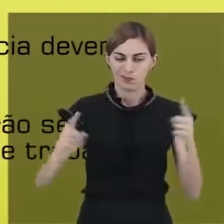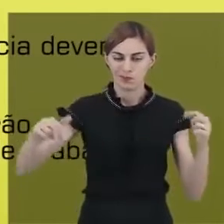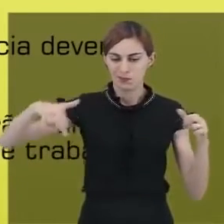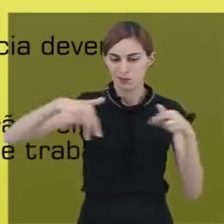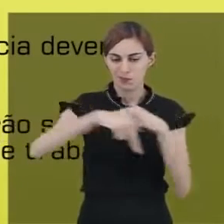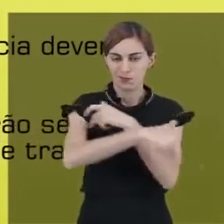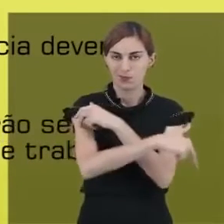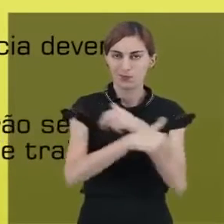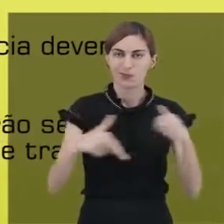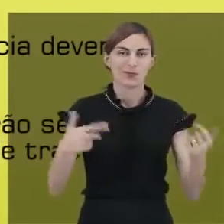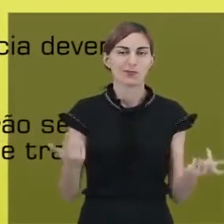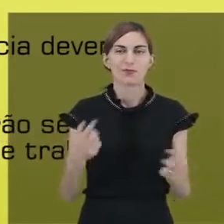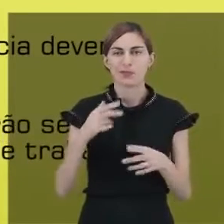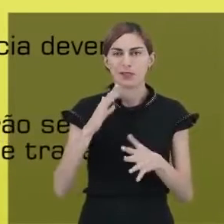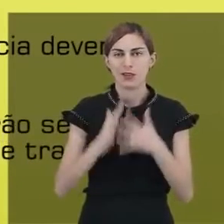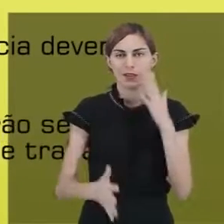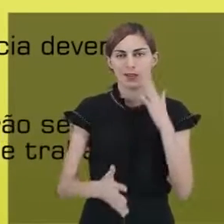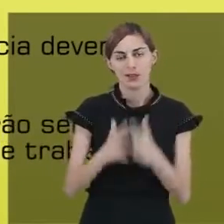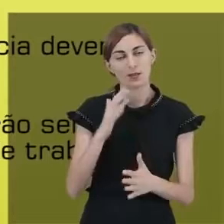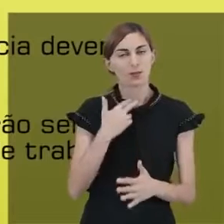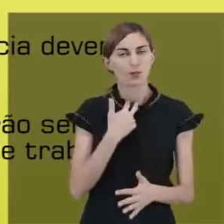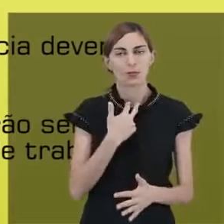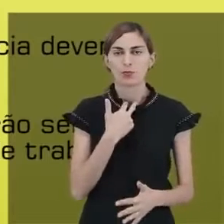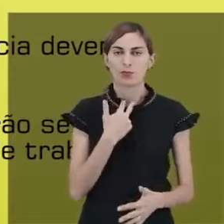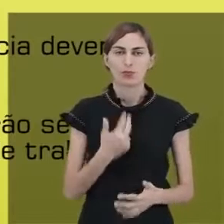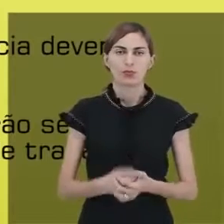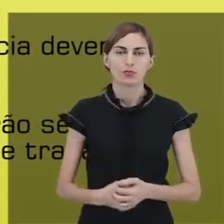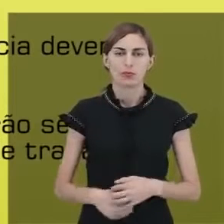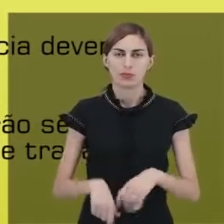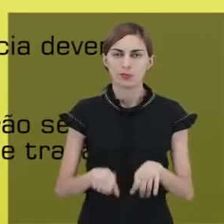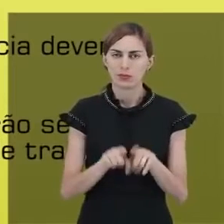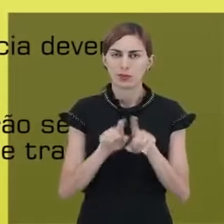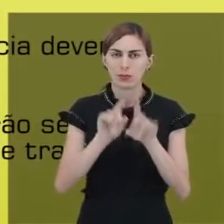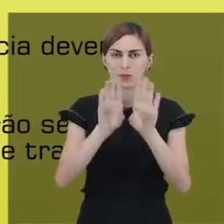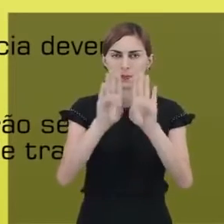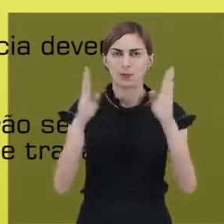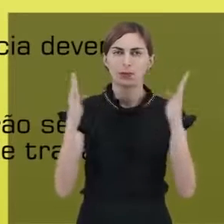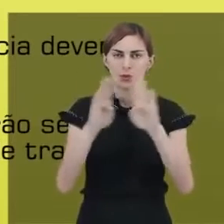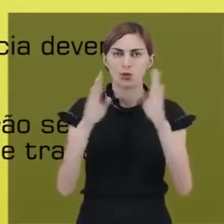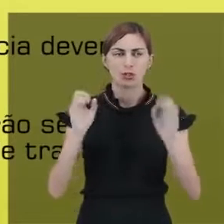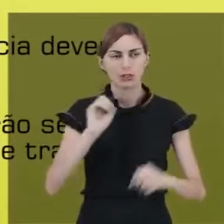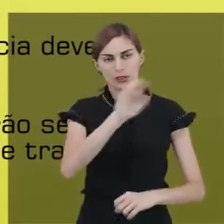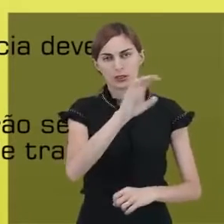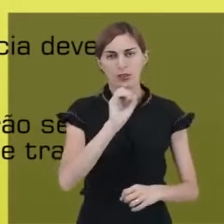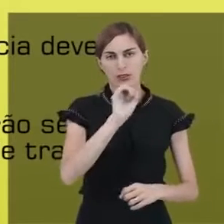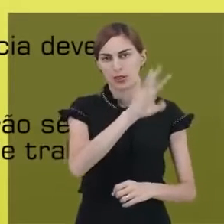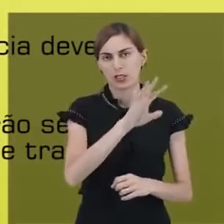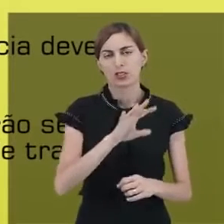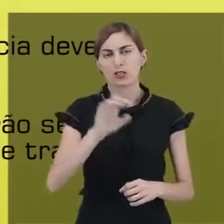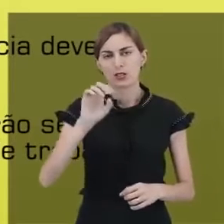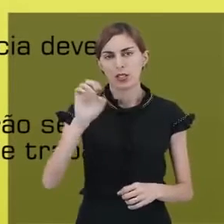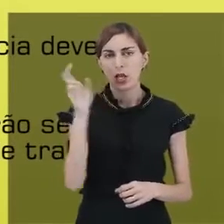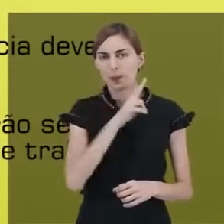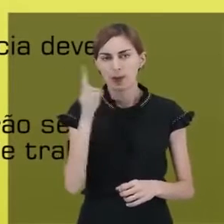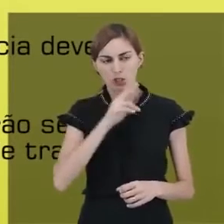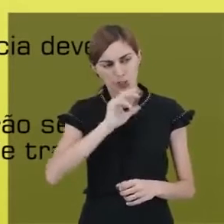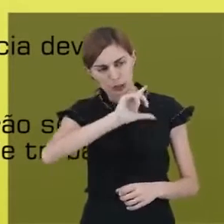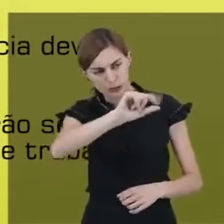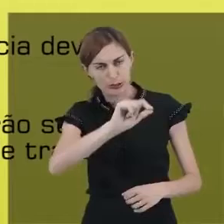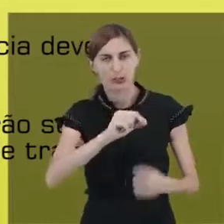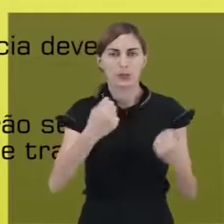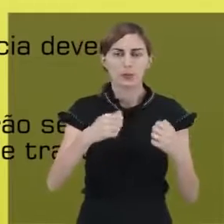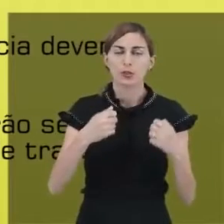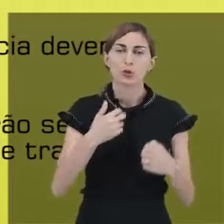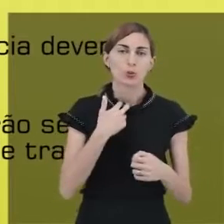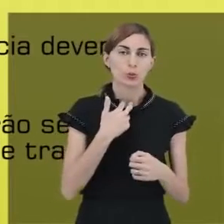que impeça as passagens das pessoas. Também as portas de saída e a de emergência devem ser fechadas,